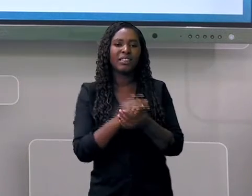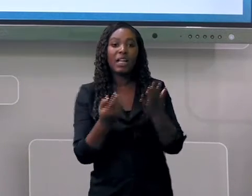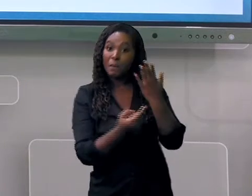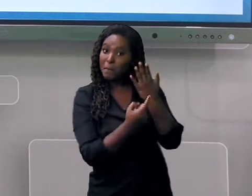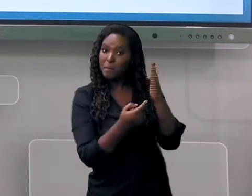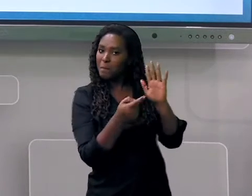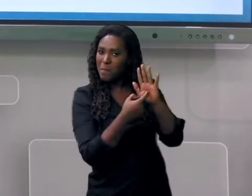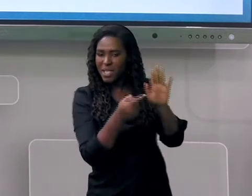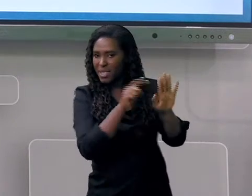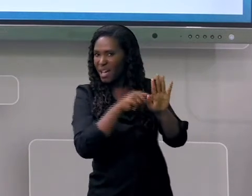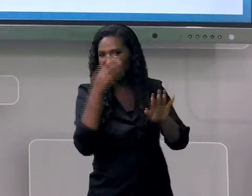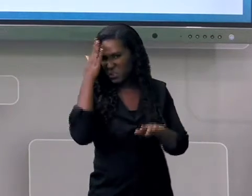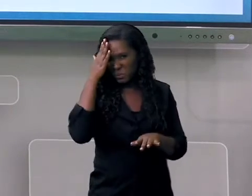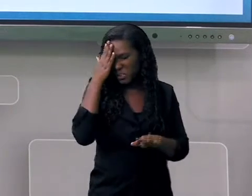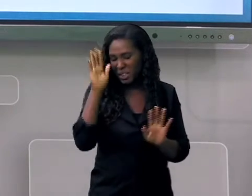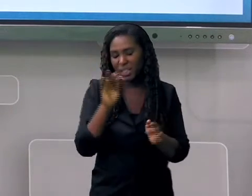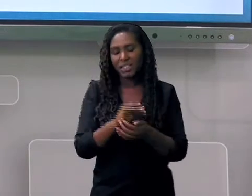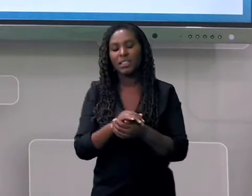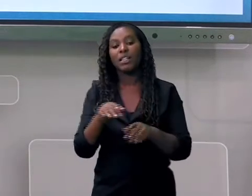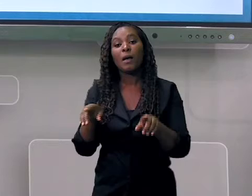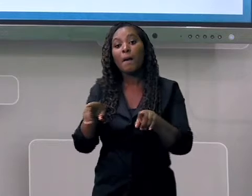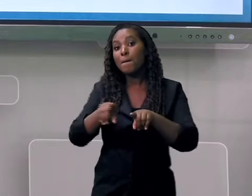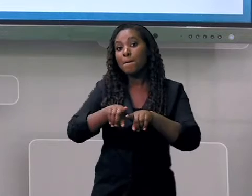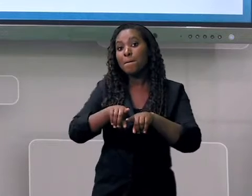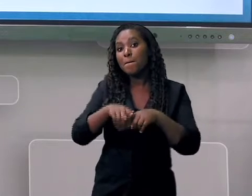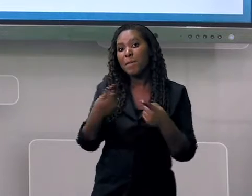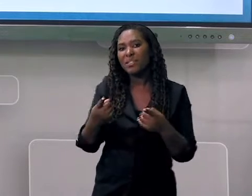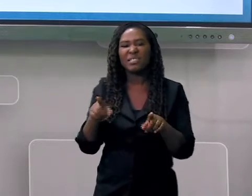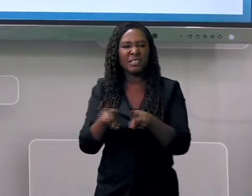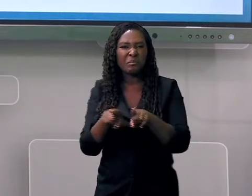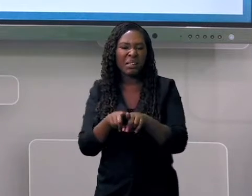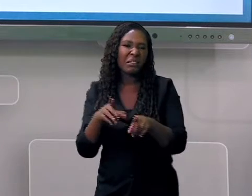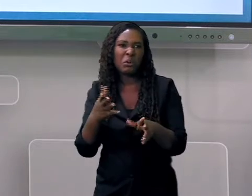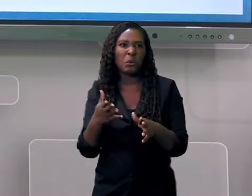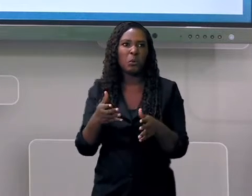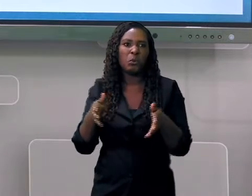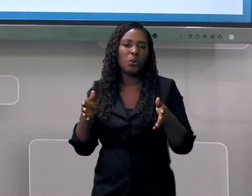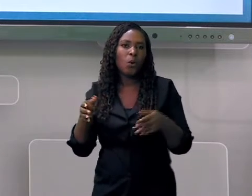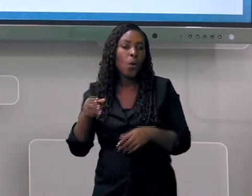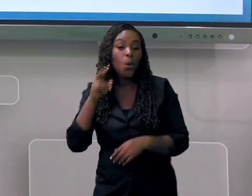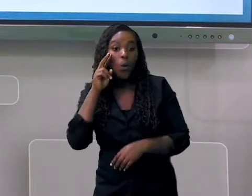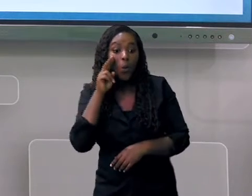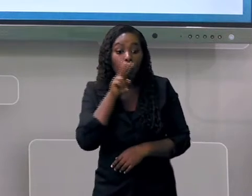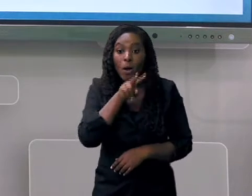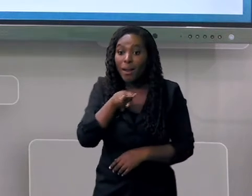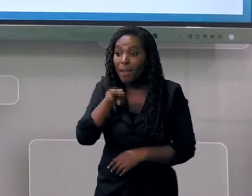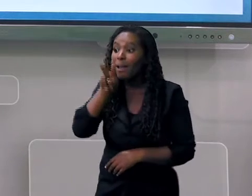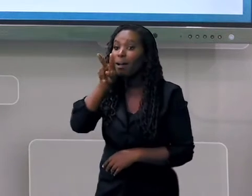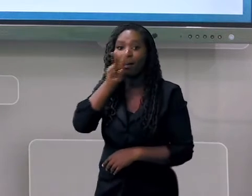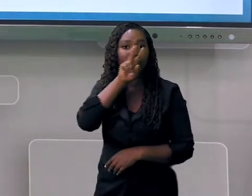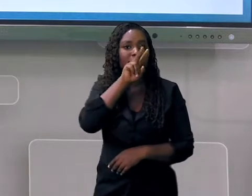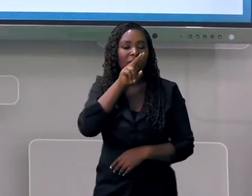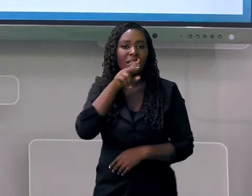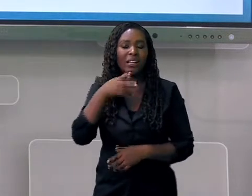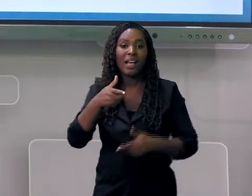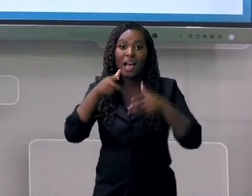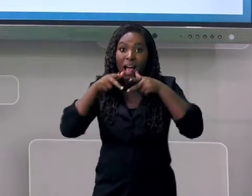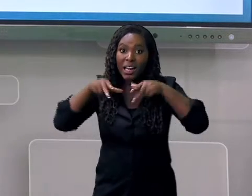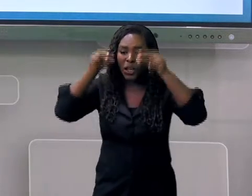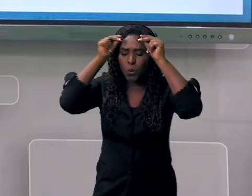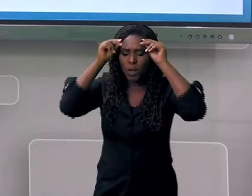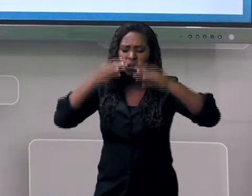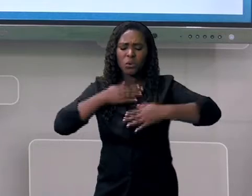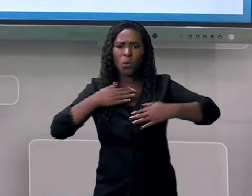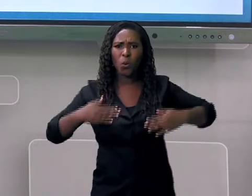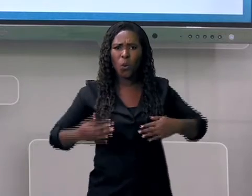o olhar, a linguagem corporal. Existem crianças com dificuldades de comunicar. Elas conseguem falar